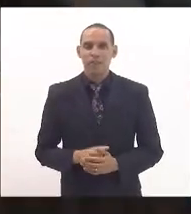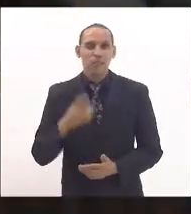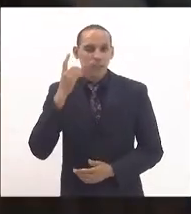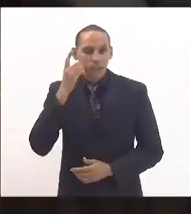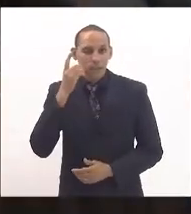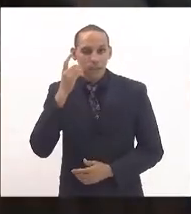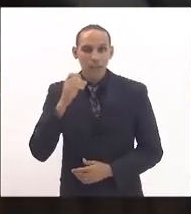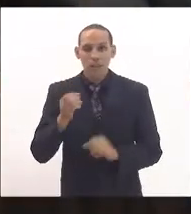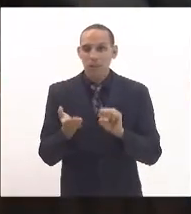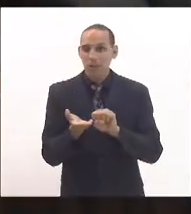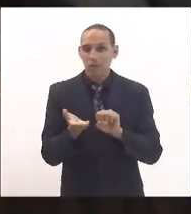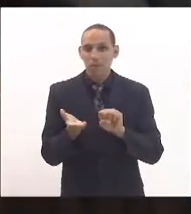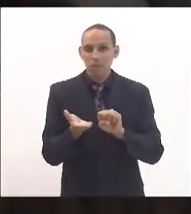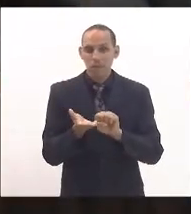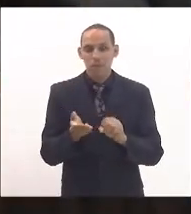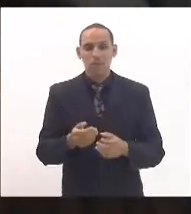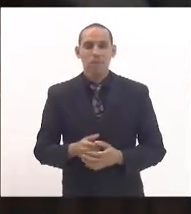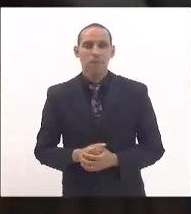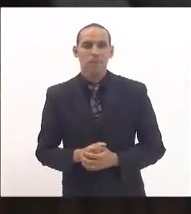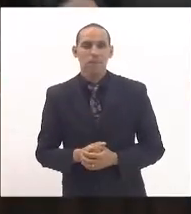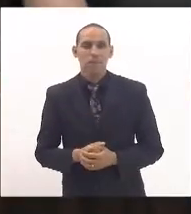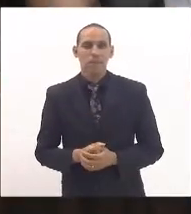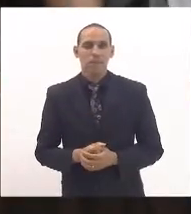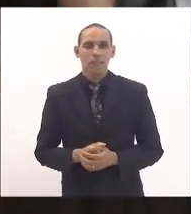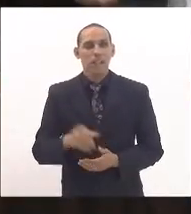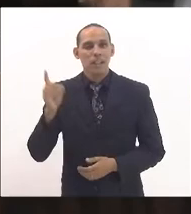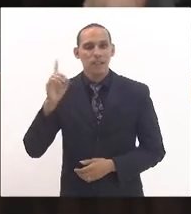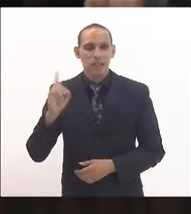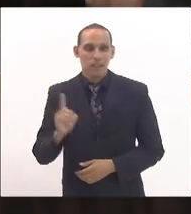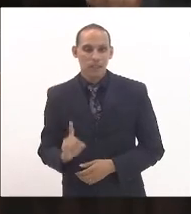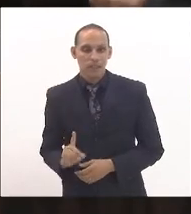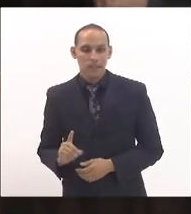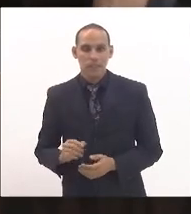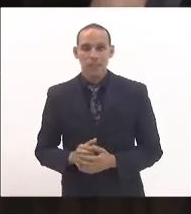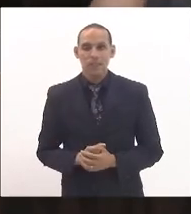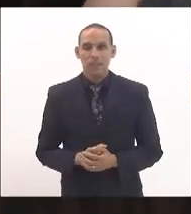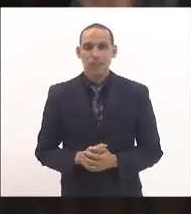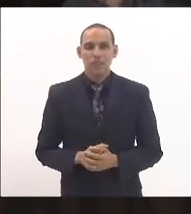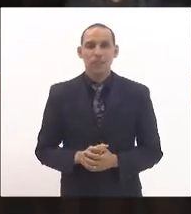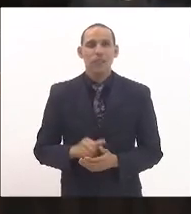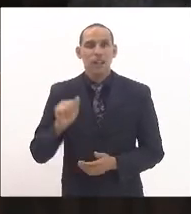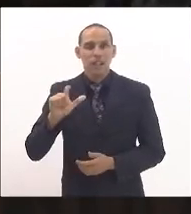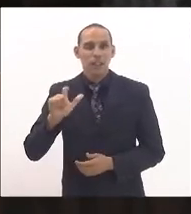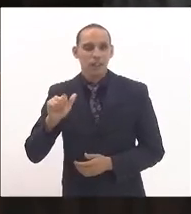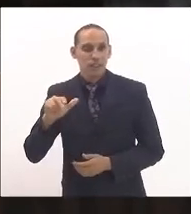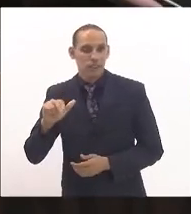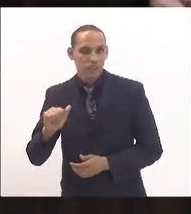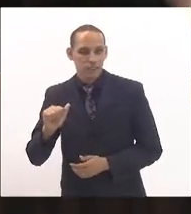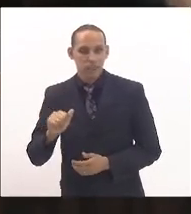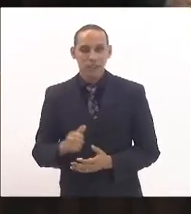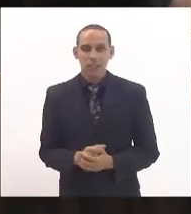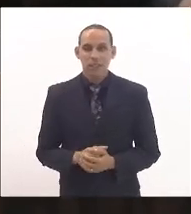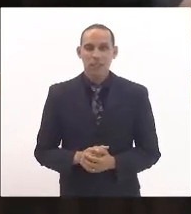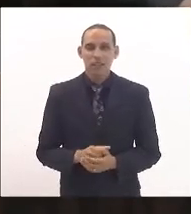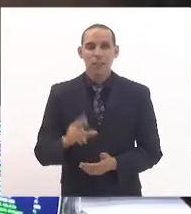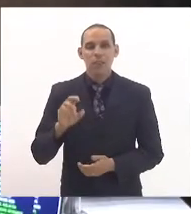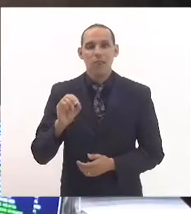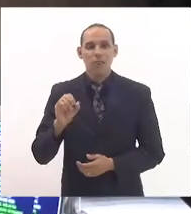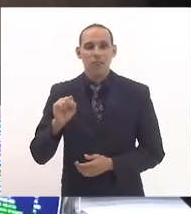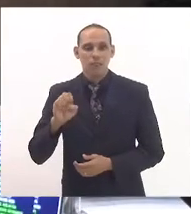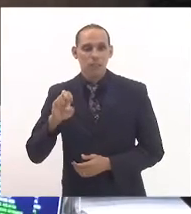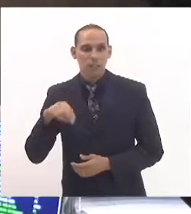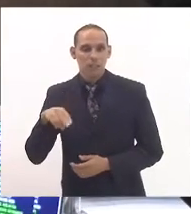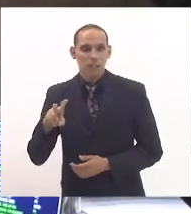deputado Samuel, deputada Dani Monteiro, deputada Alana Passos, deputado Rosenberg